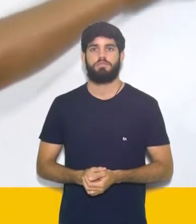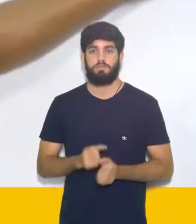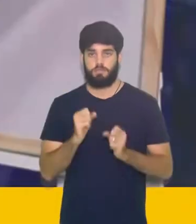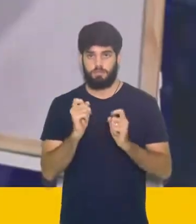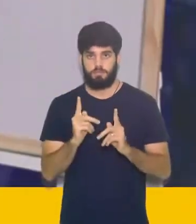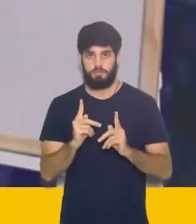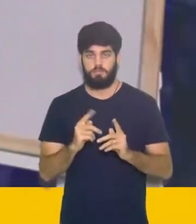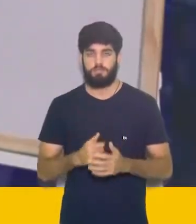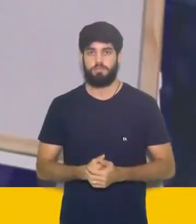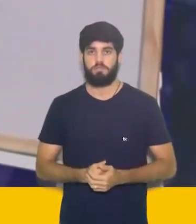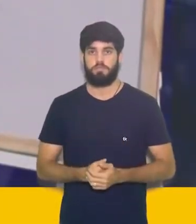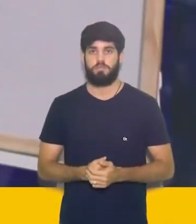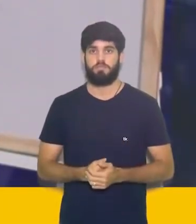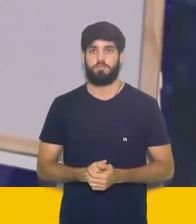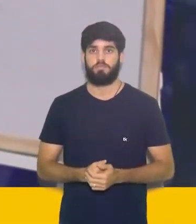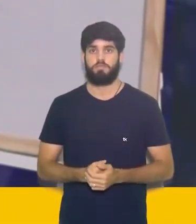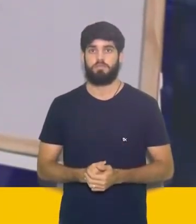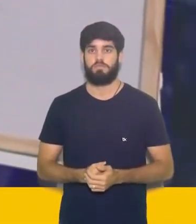Ok?